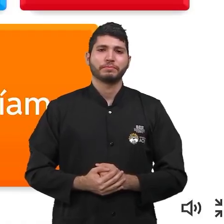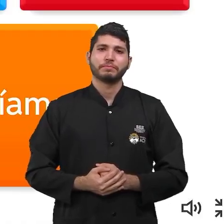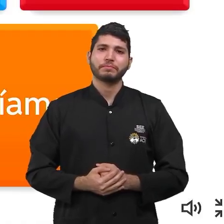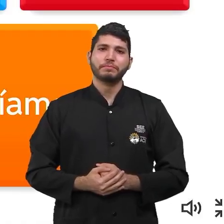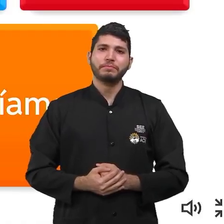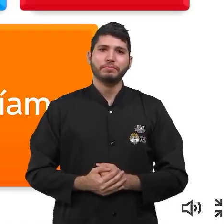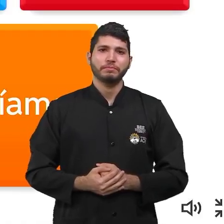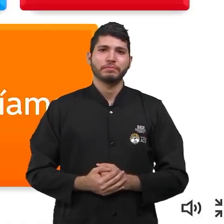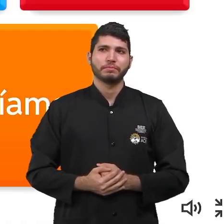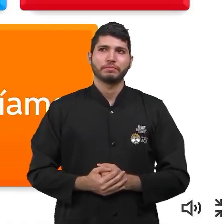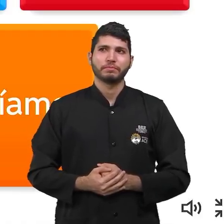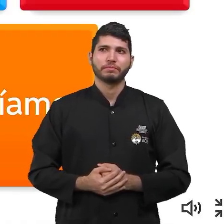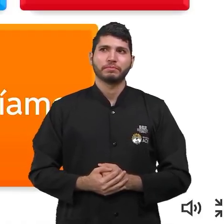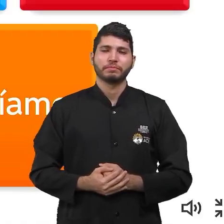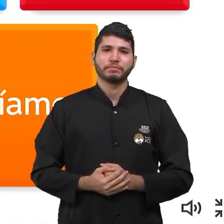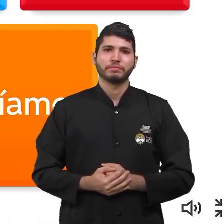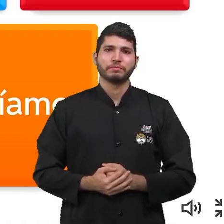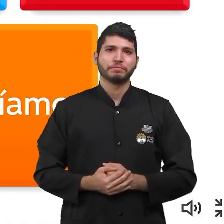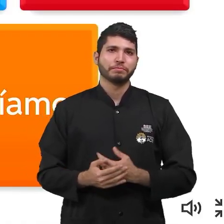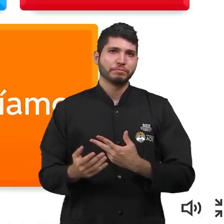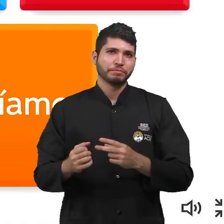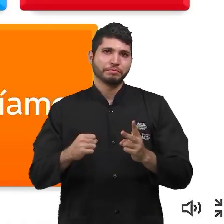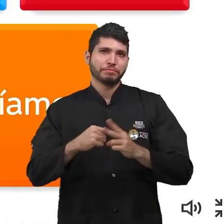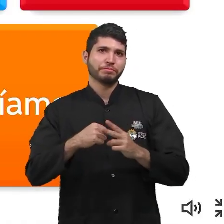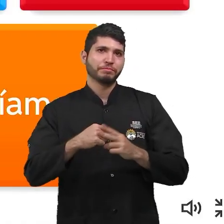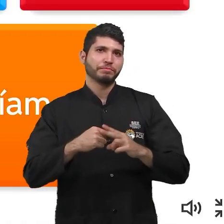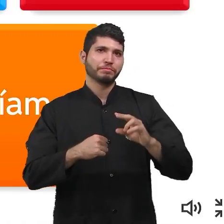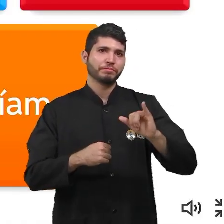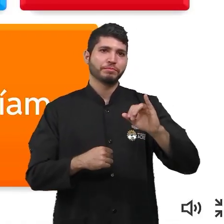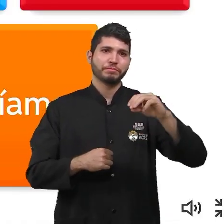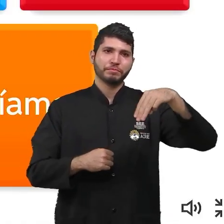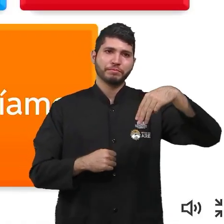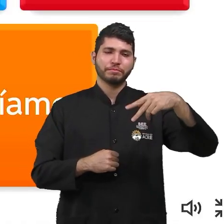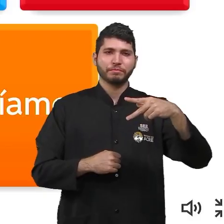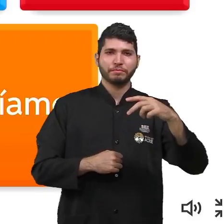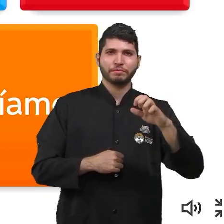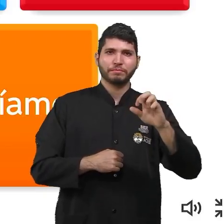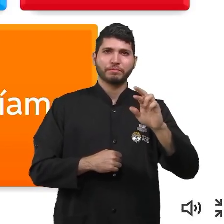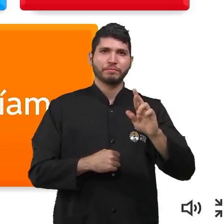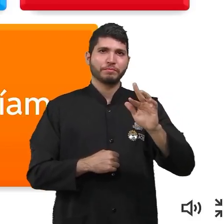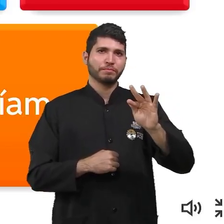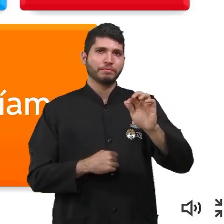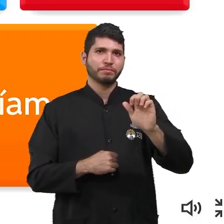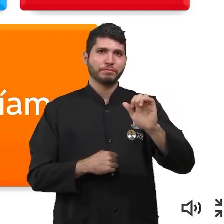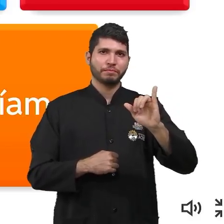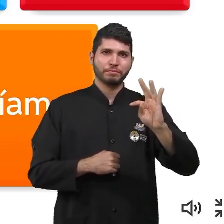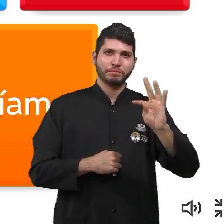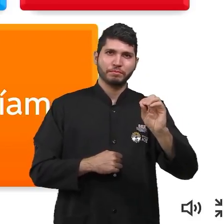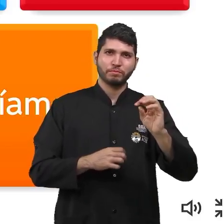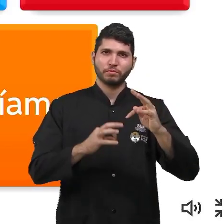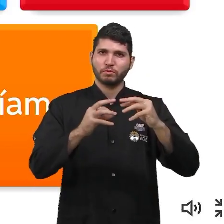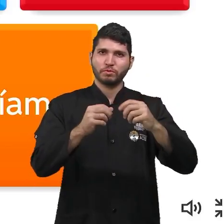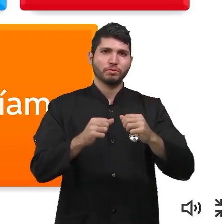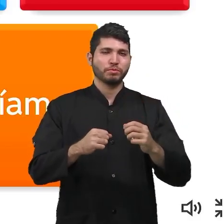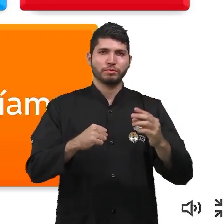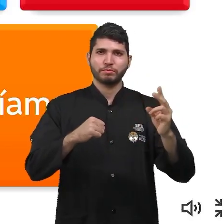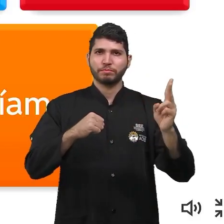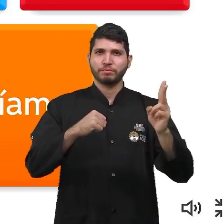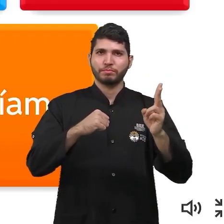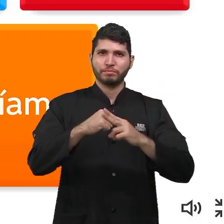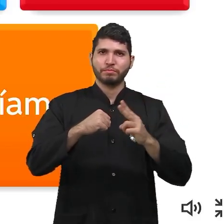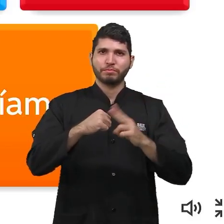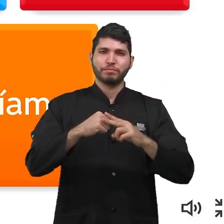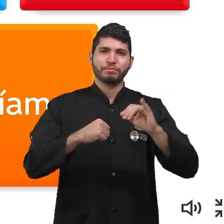Verbos no pretérito imperfeito. Todos os 3 estão no pretérito perfeito, ó. Todos referem-se ao passado e não estão acabados,